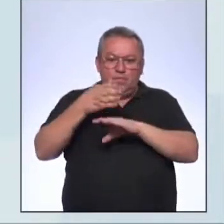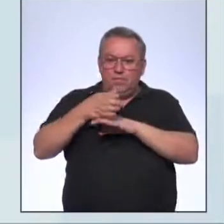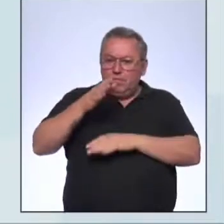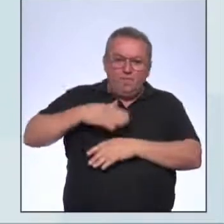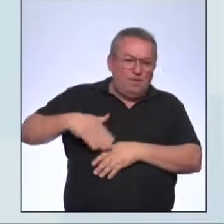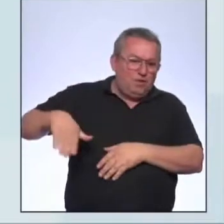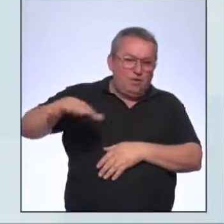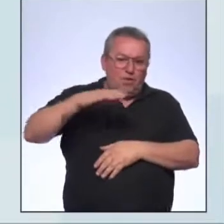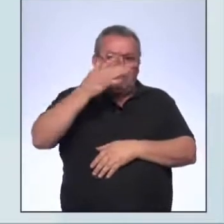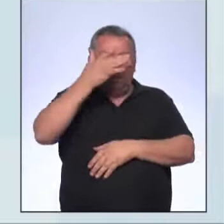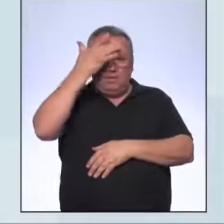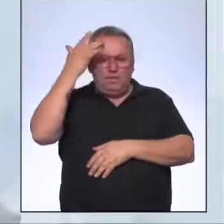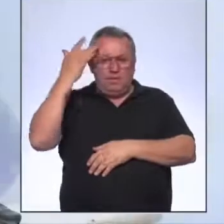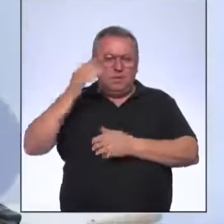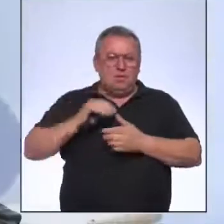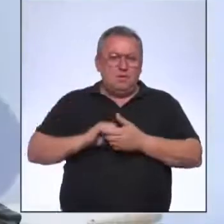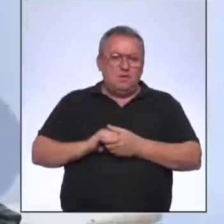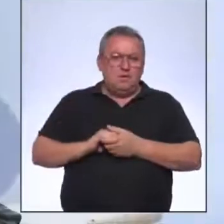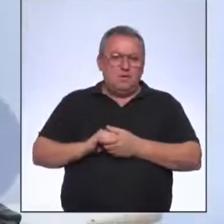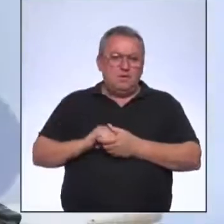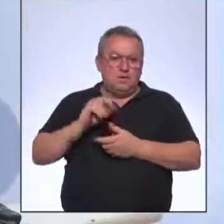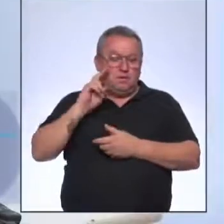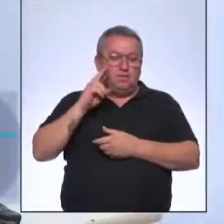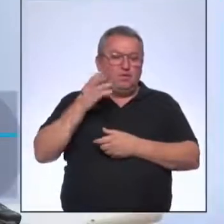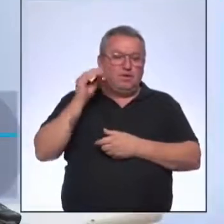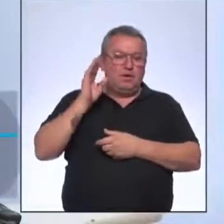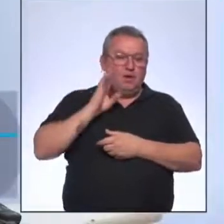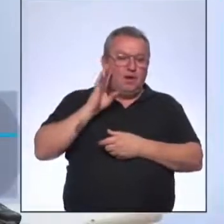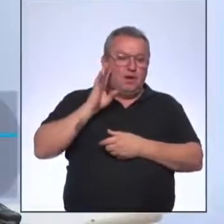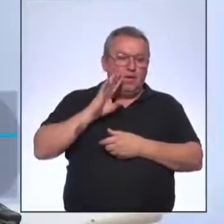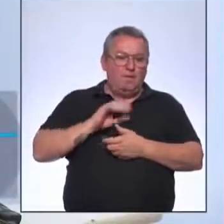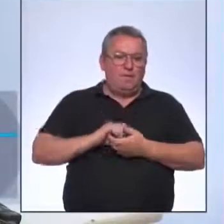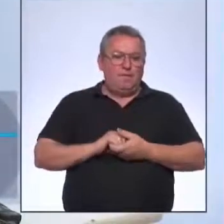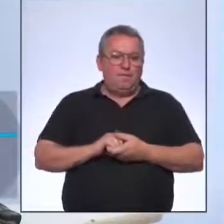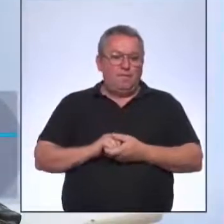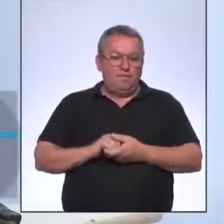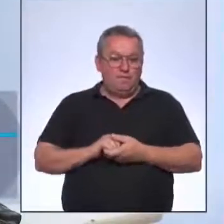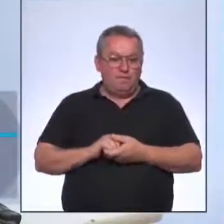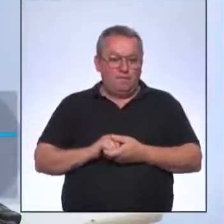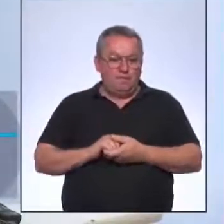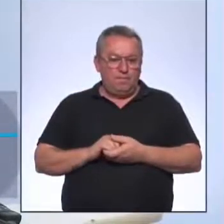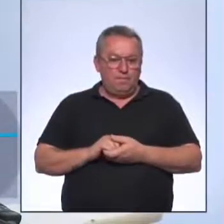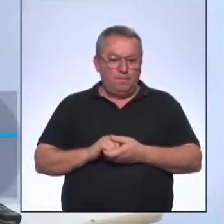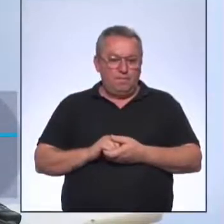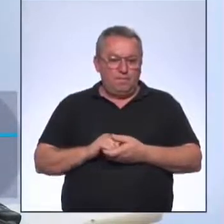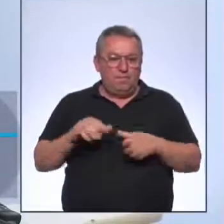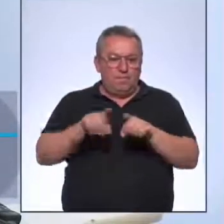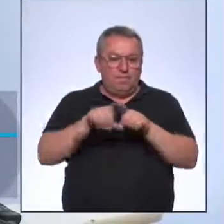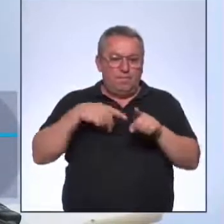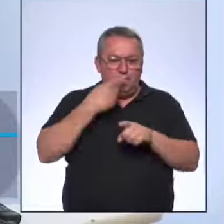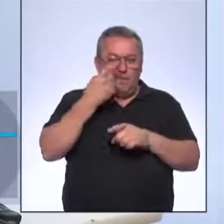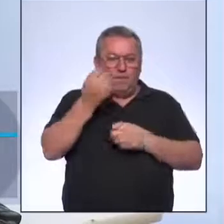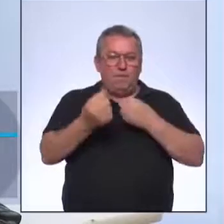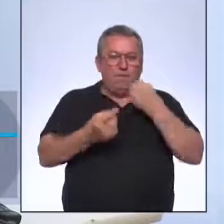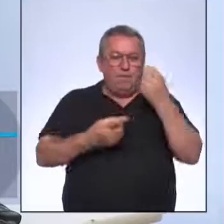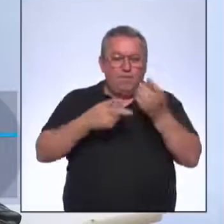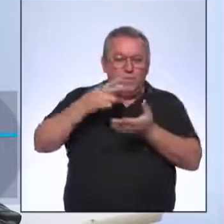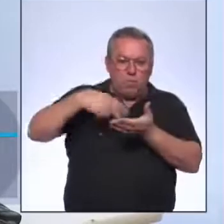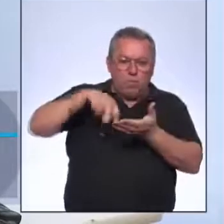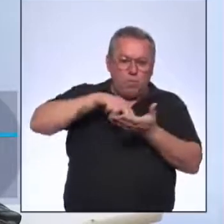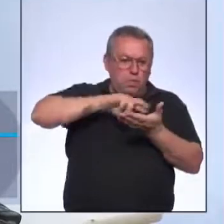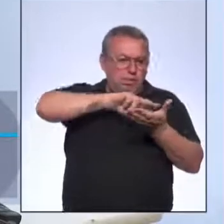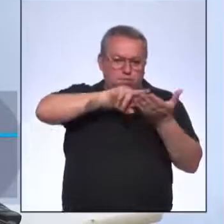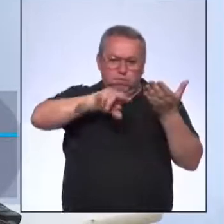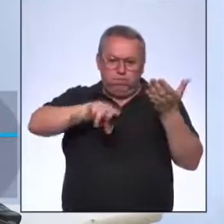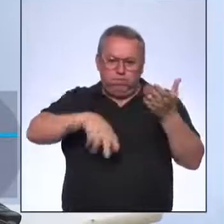a participação de toda a comunidade. Isso é muito bacana, muito diferente. A gente vai falar de algumas danças, mas tem